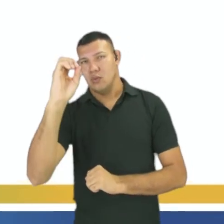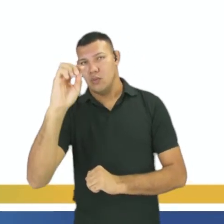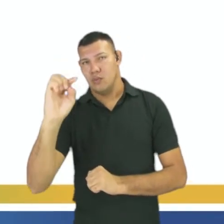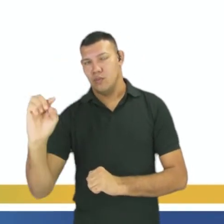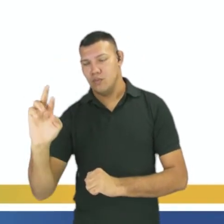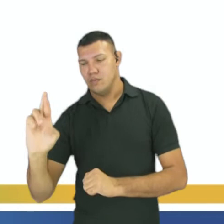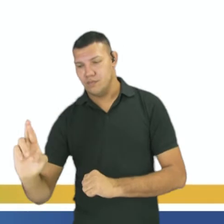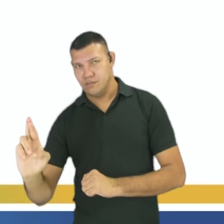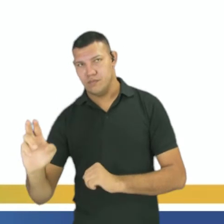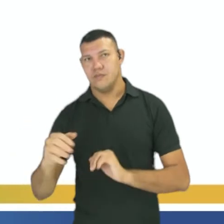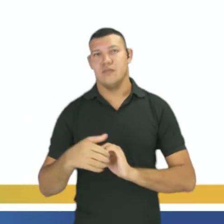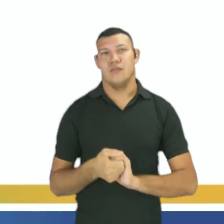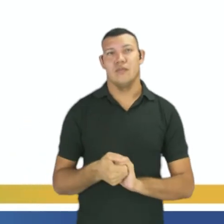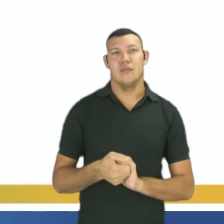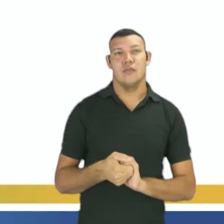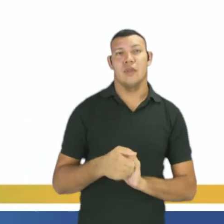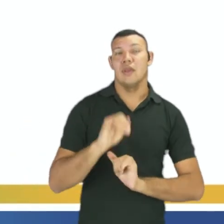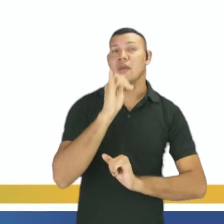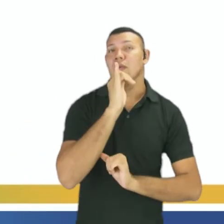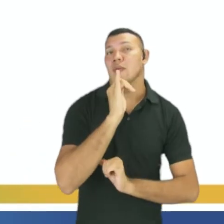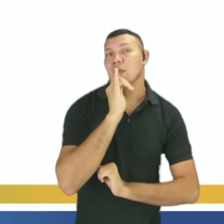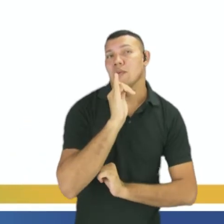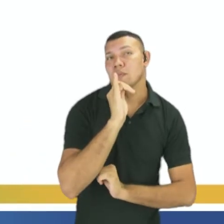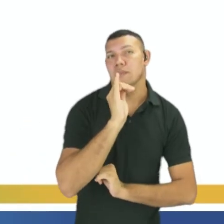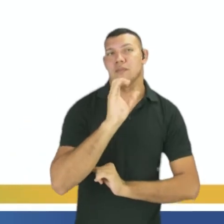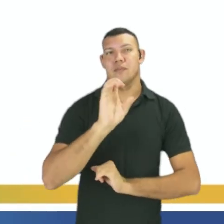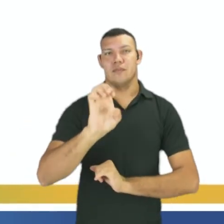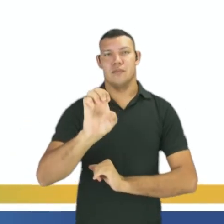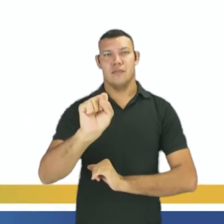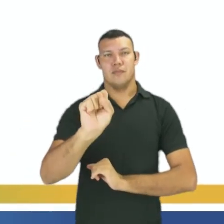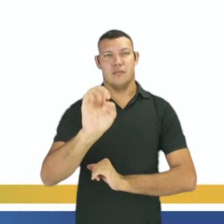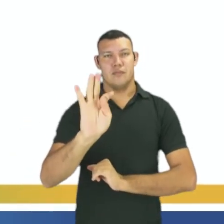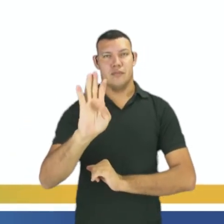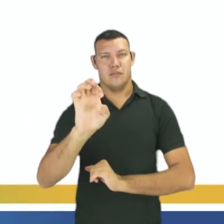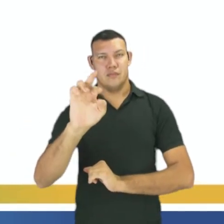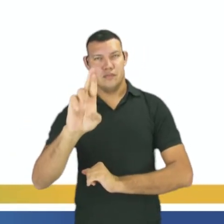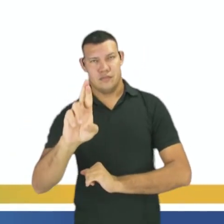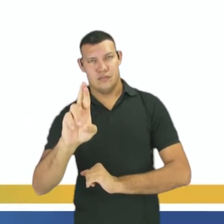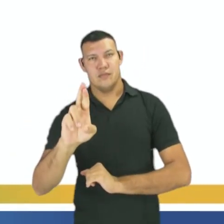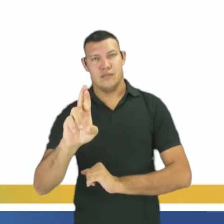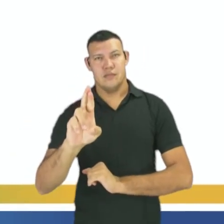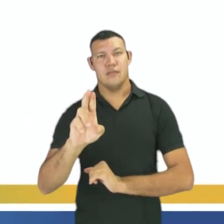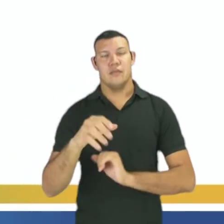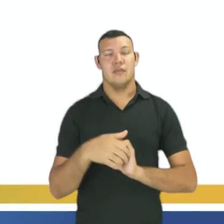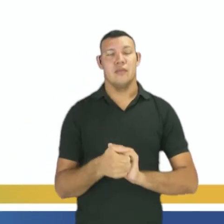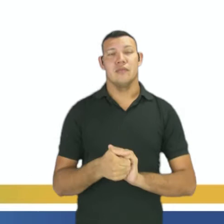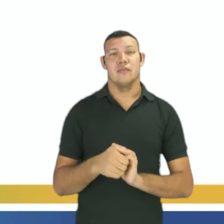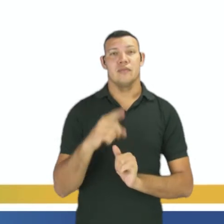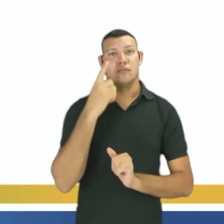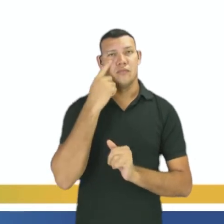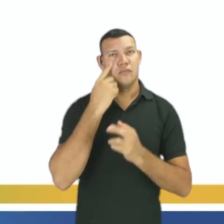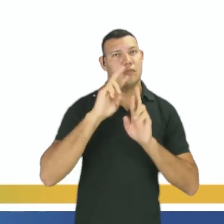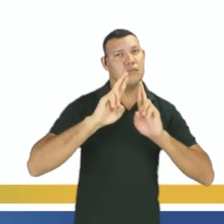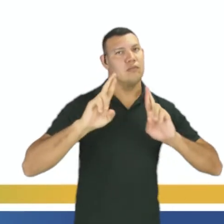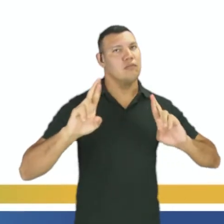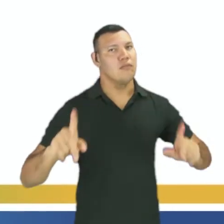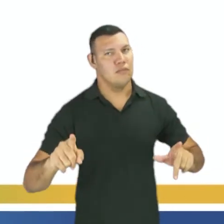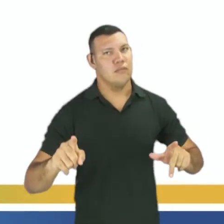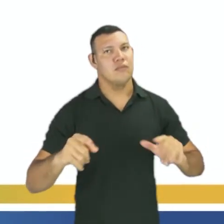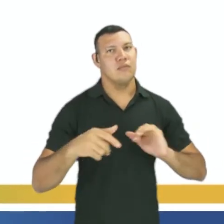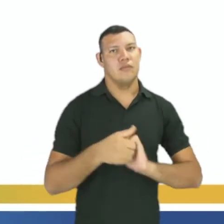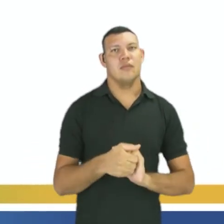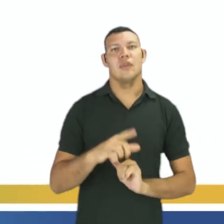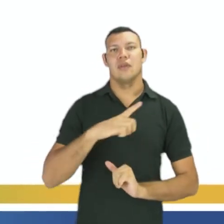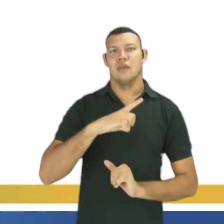Nós temos aqui outro exemplo, o éster. A diferença do éter pro éster é que aqui tem